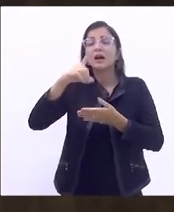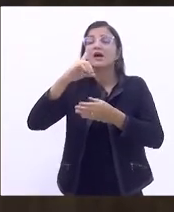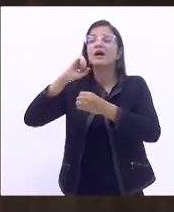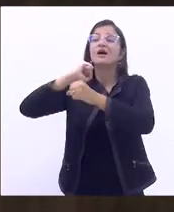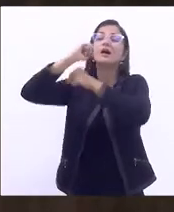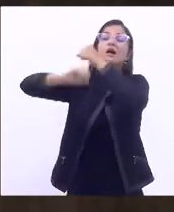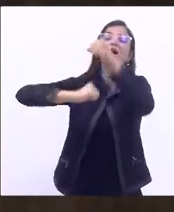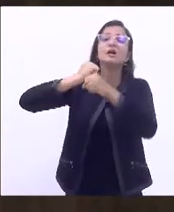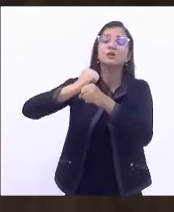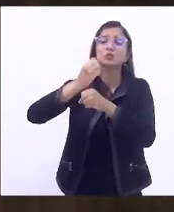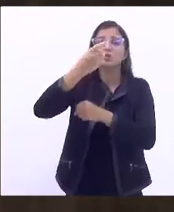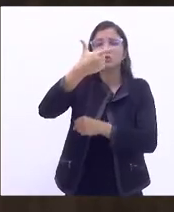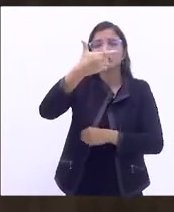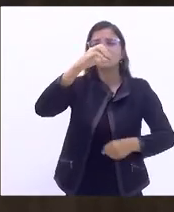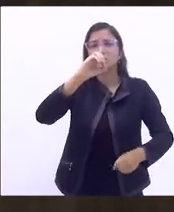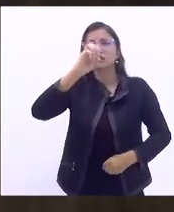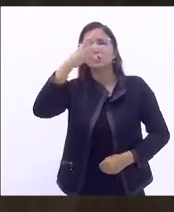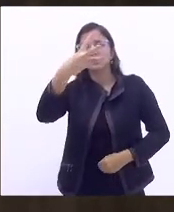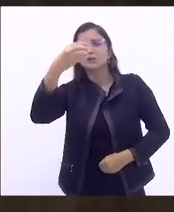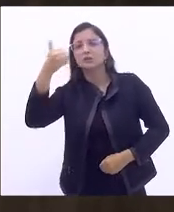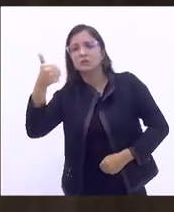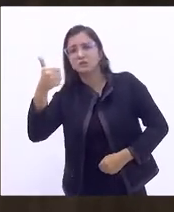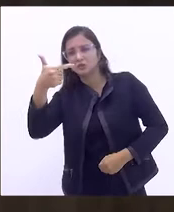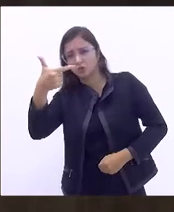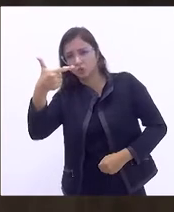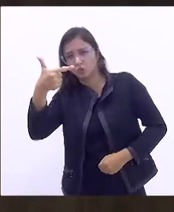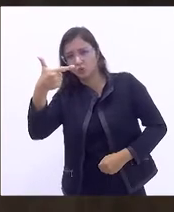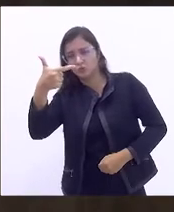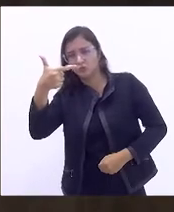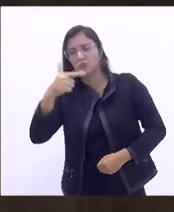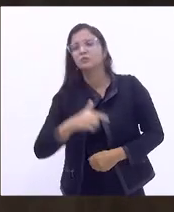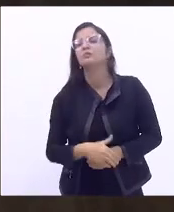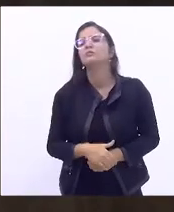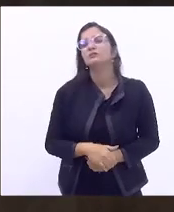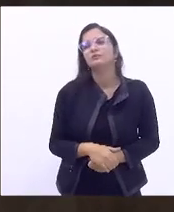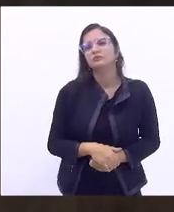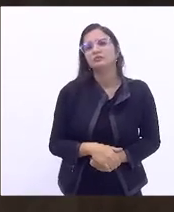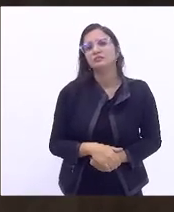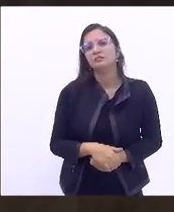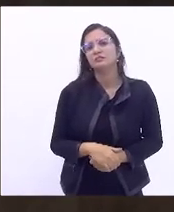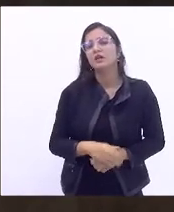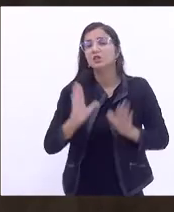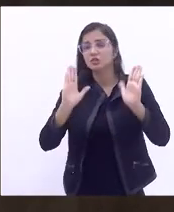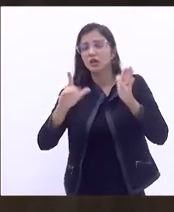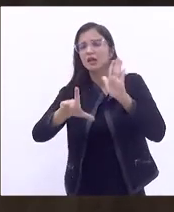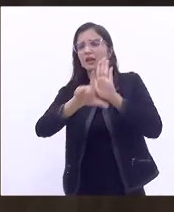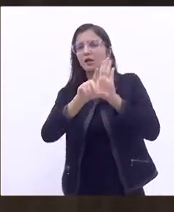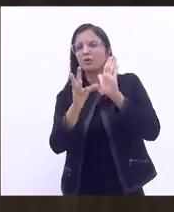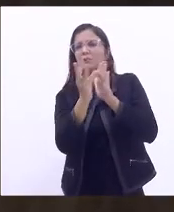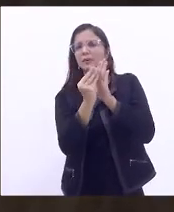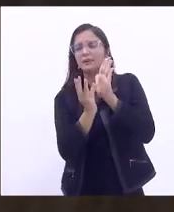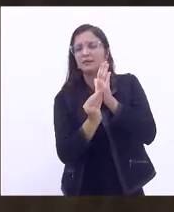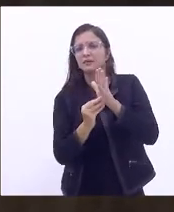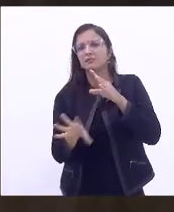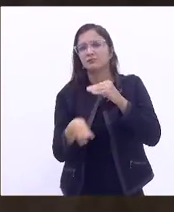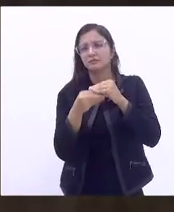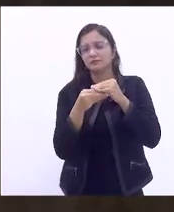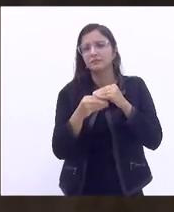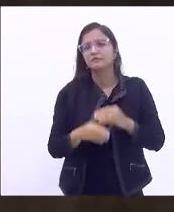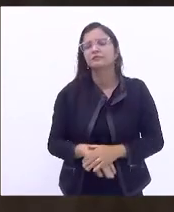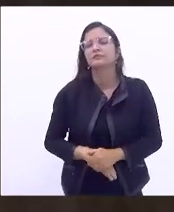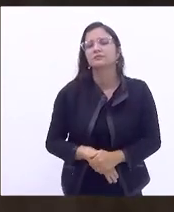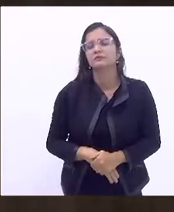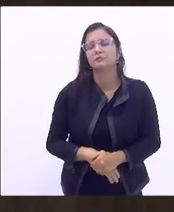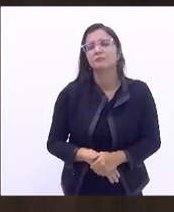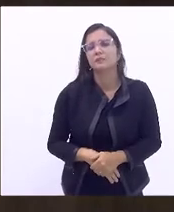2032, está definido já em lei complementar e pelo CONFAS. A emenda 6